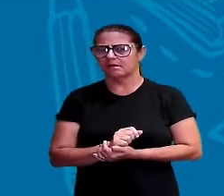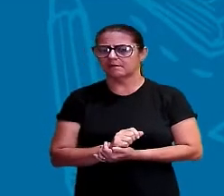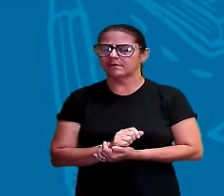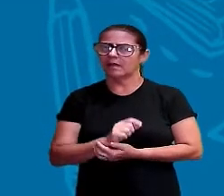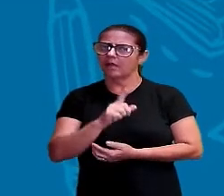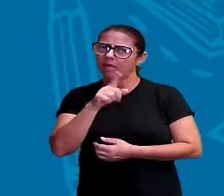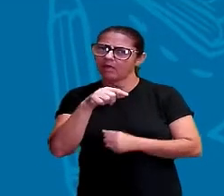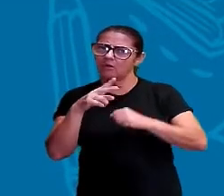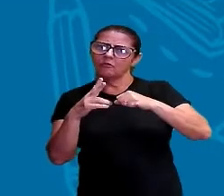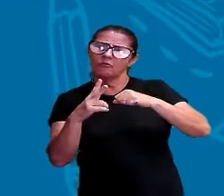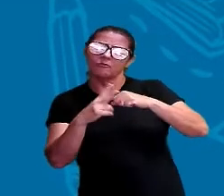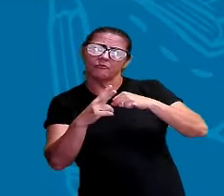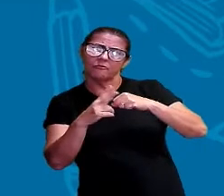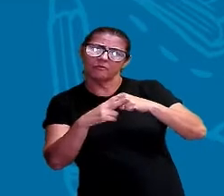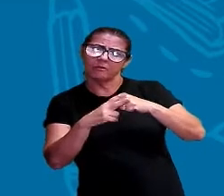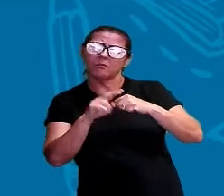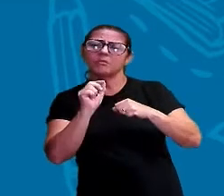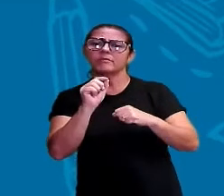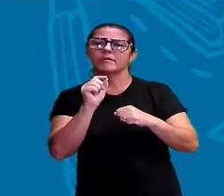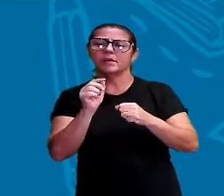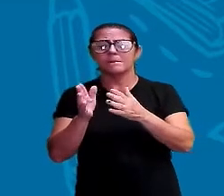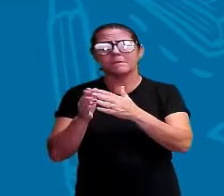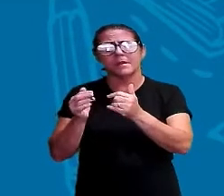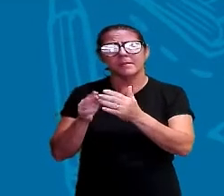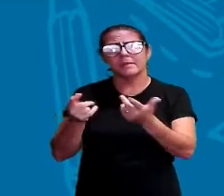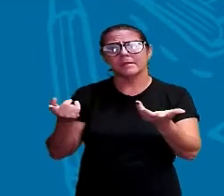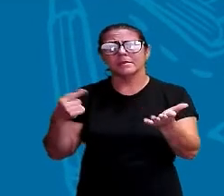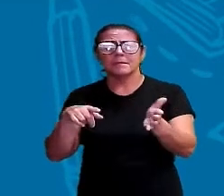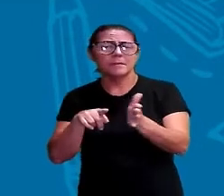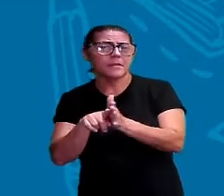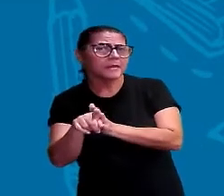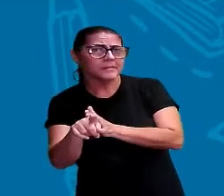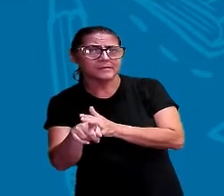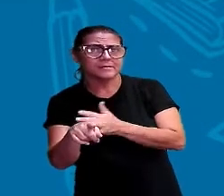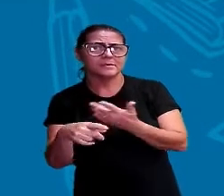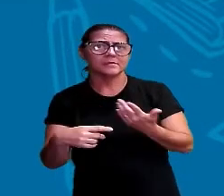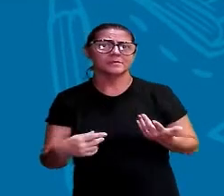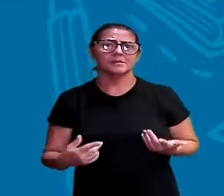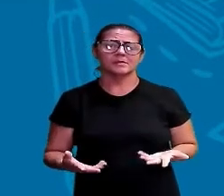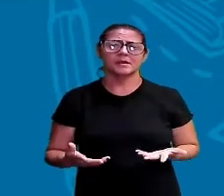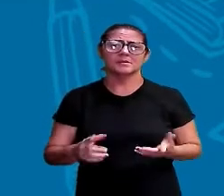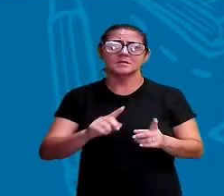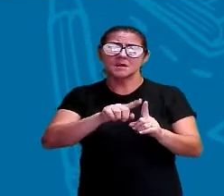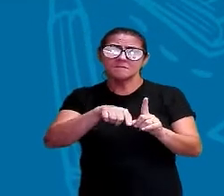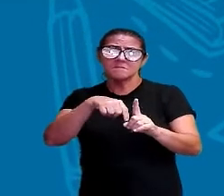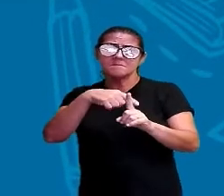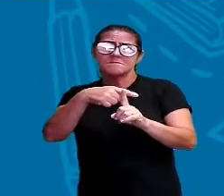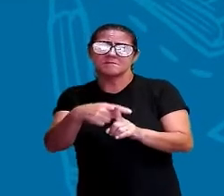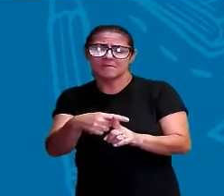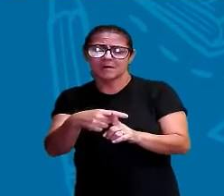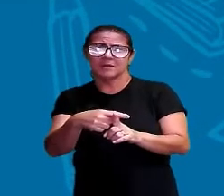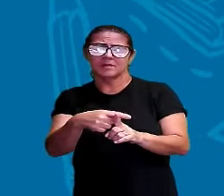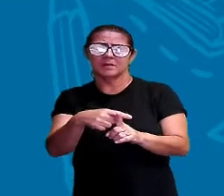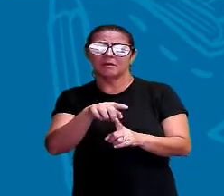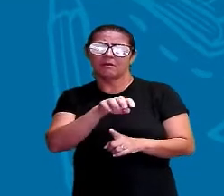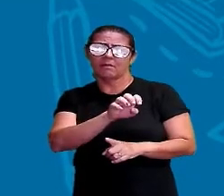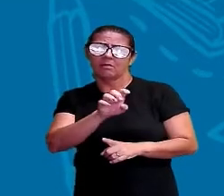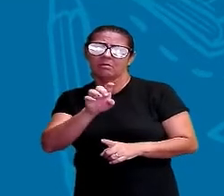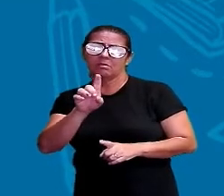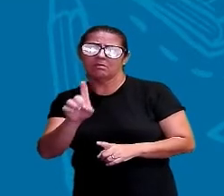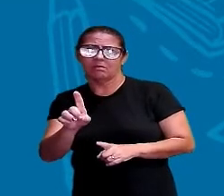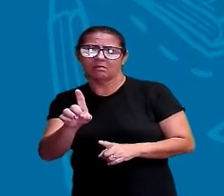o verbo aí pedir, perguntar, tá? E se a gente acrescenta aí esse sufixo ed,